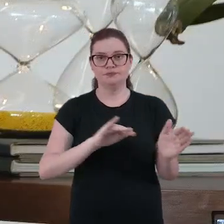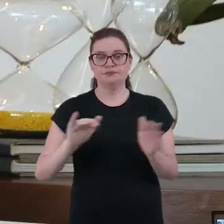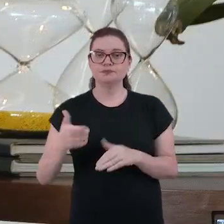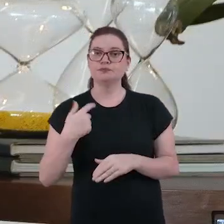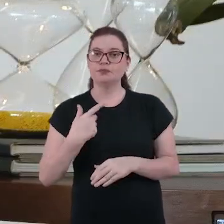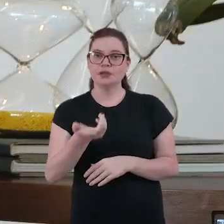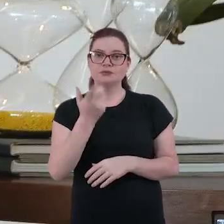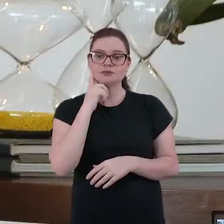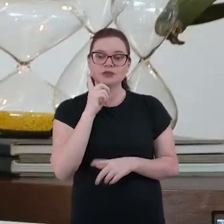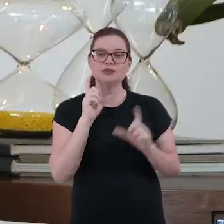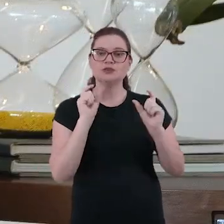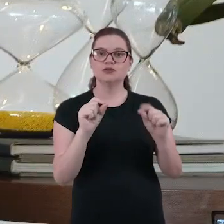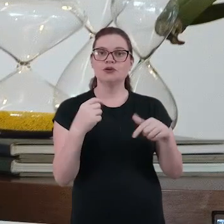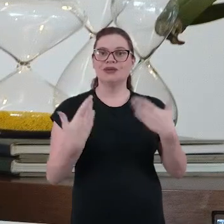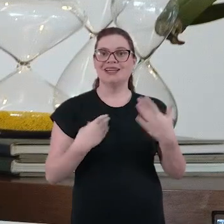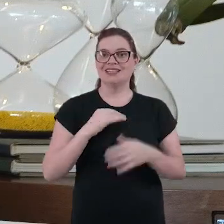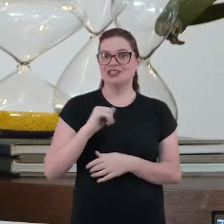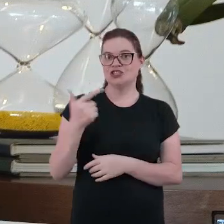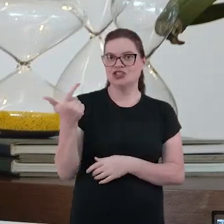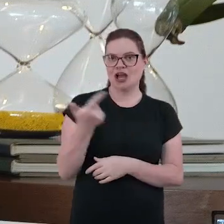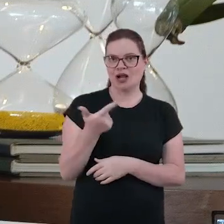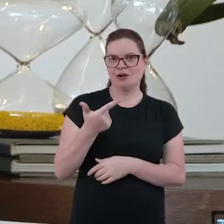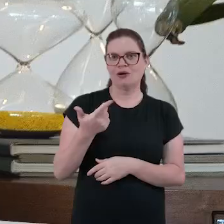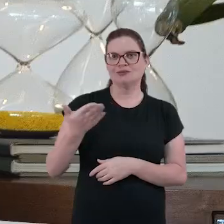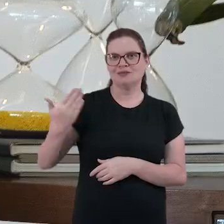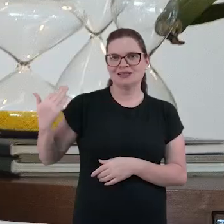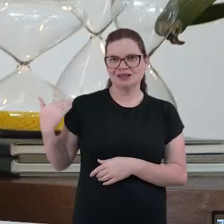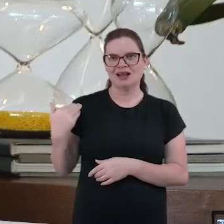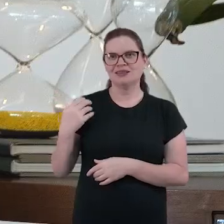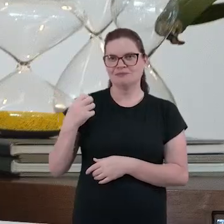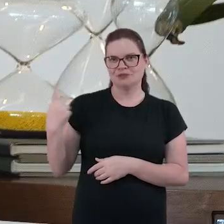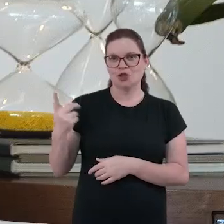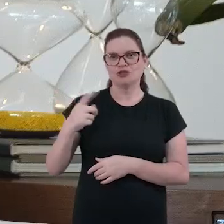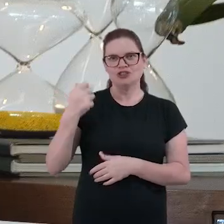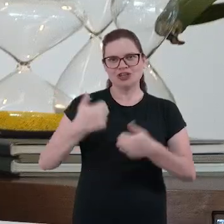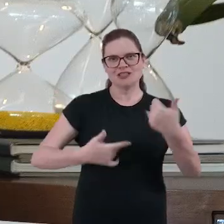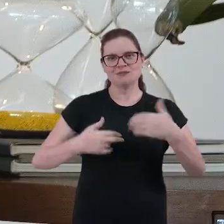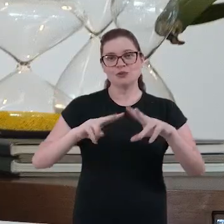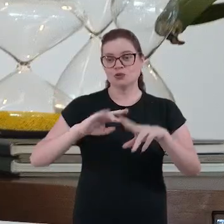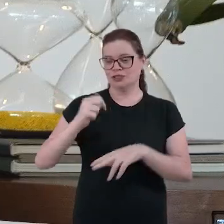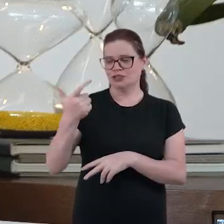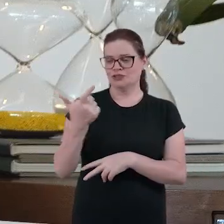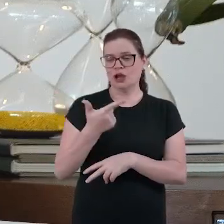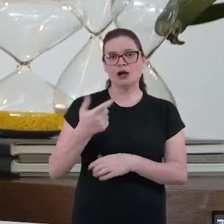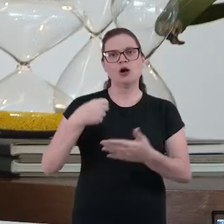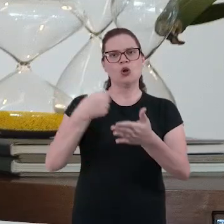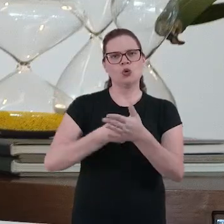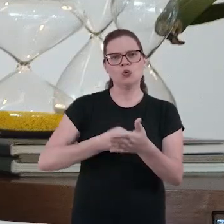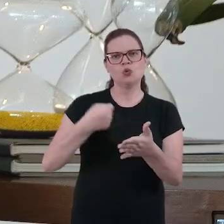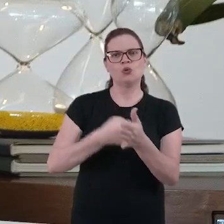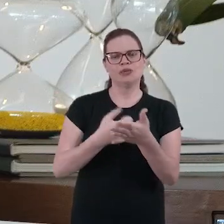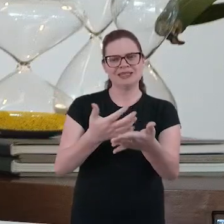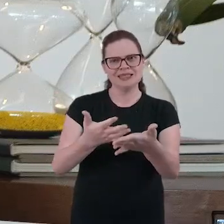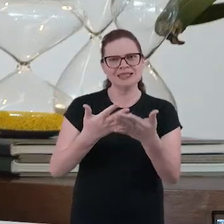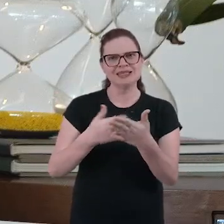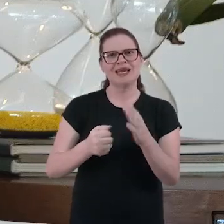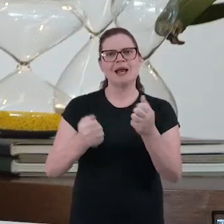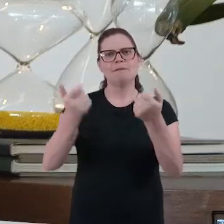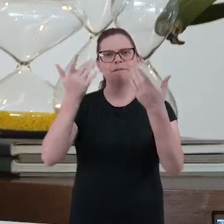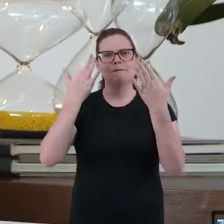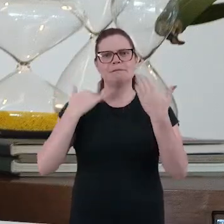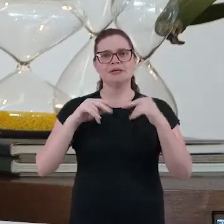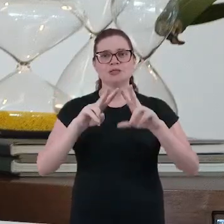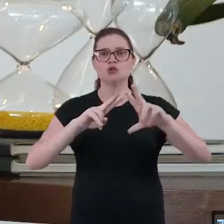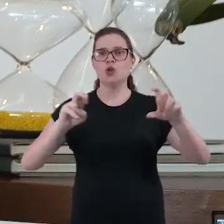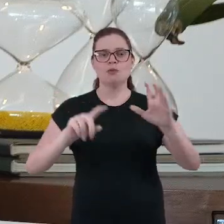de Jacó pela bênção, né? E a bênção era exatamente a primogenitura. Lembrando que na ausência do pai, nós